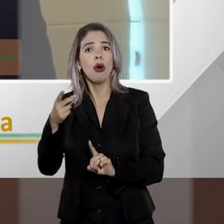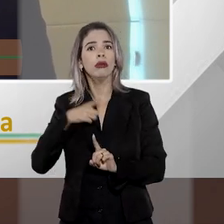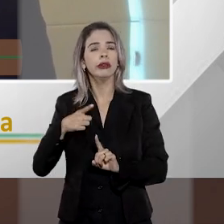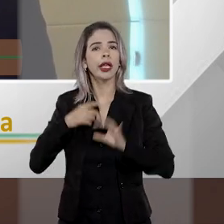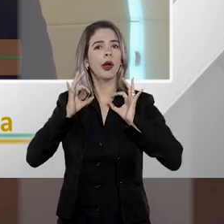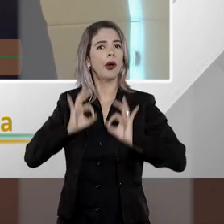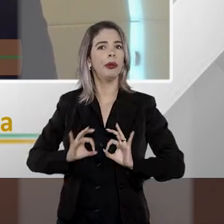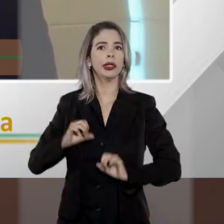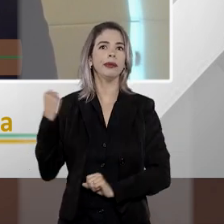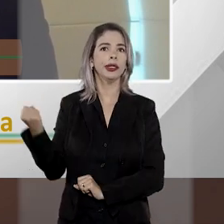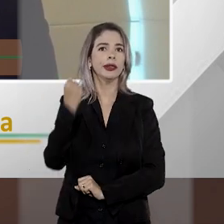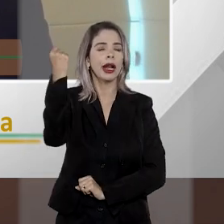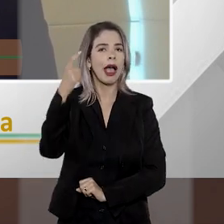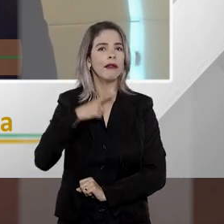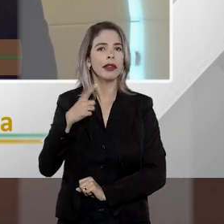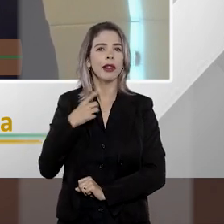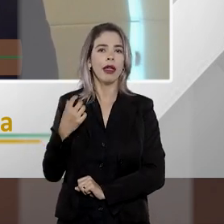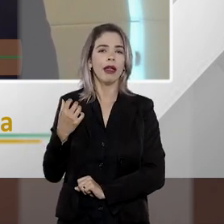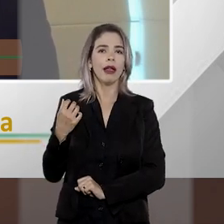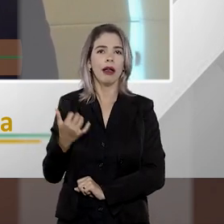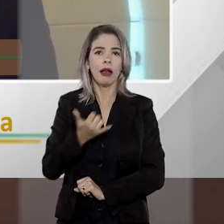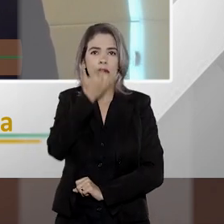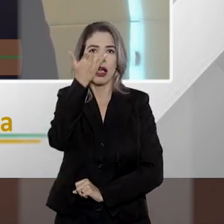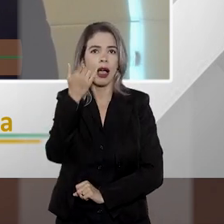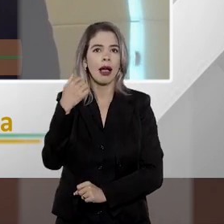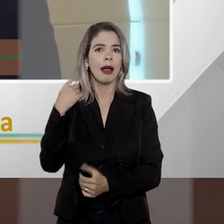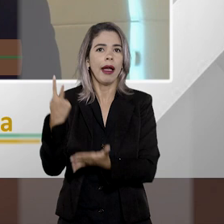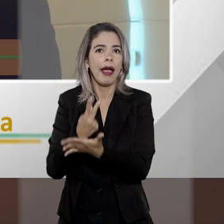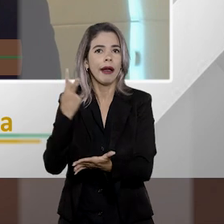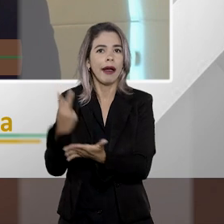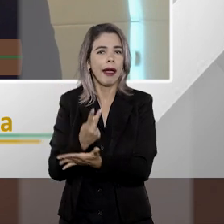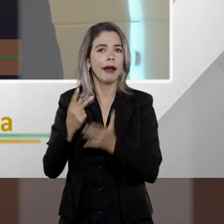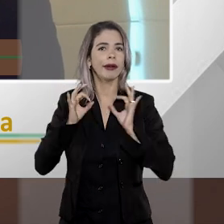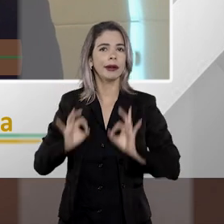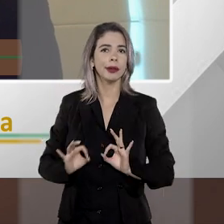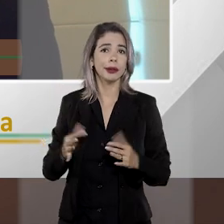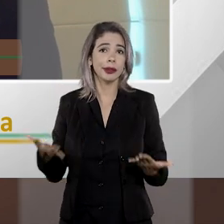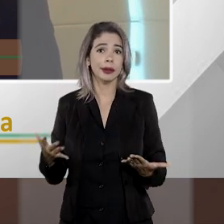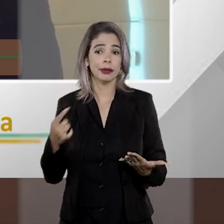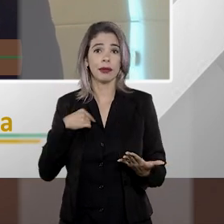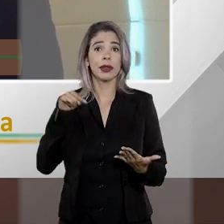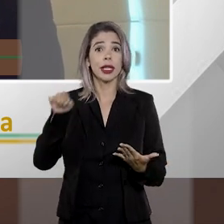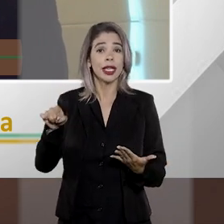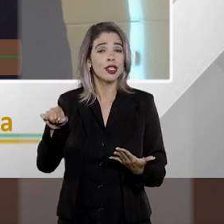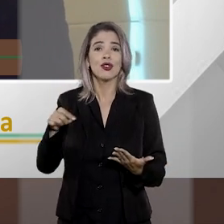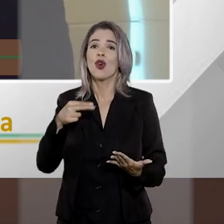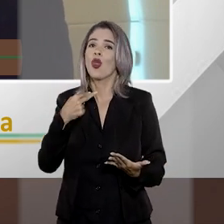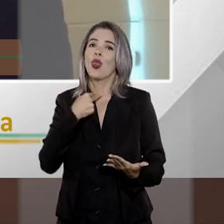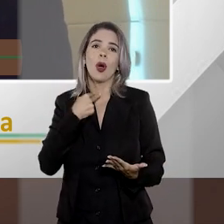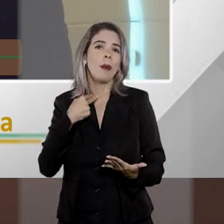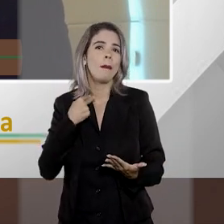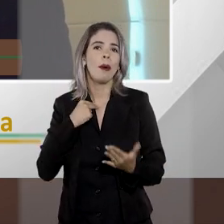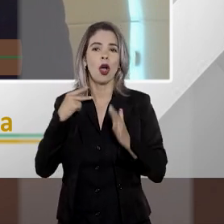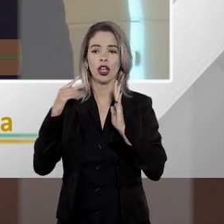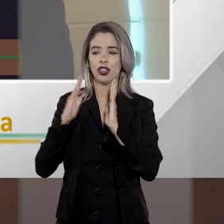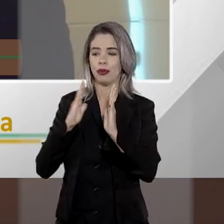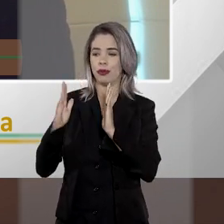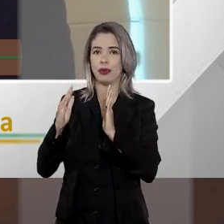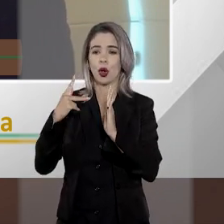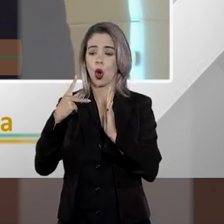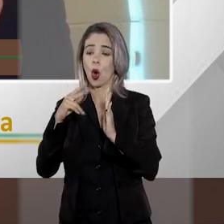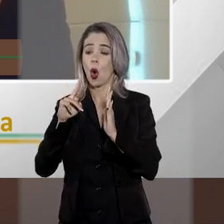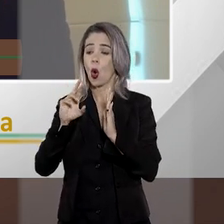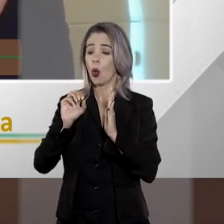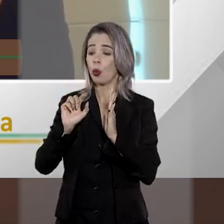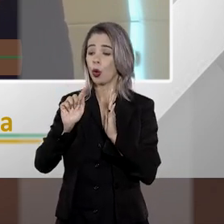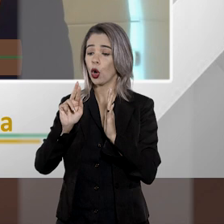vários efeitos, gera, por exemplo, a interrupção do prazo para fins de progressão de regime. A progressão de regime nada mais é do que a